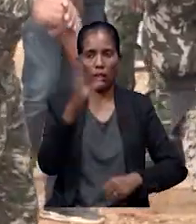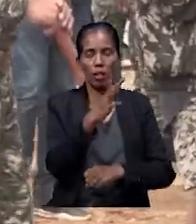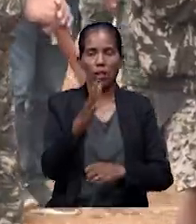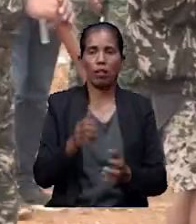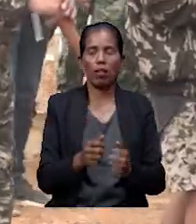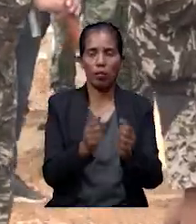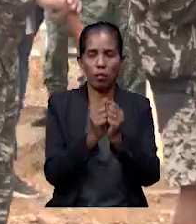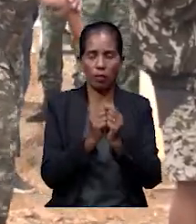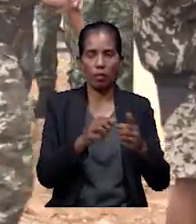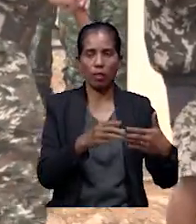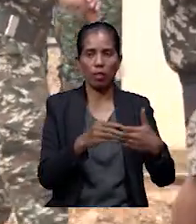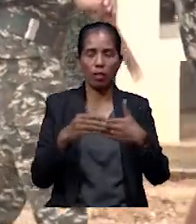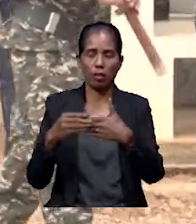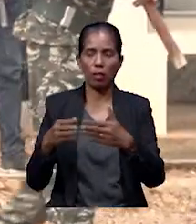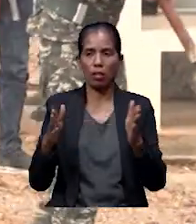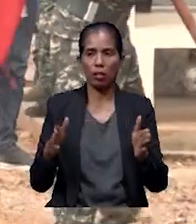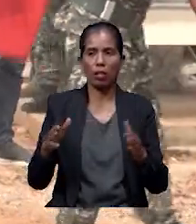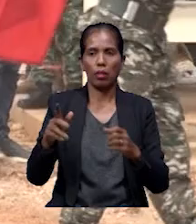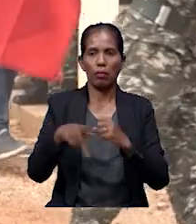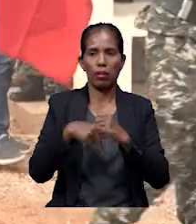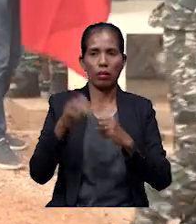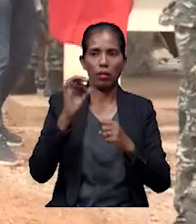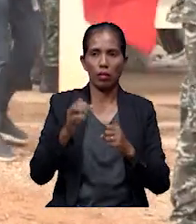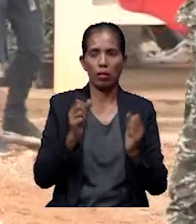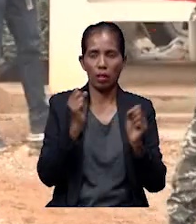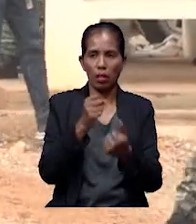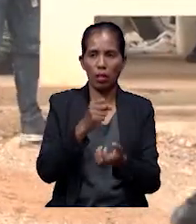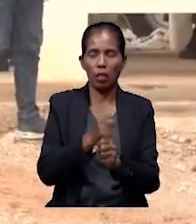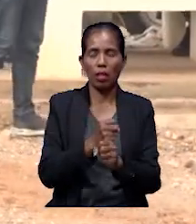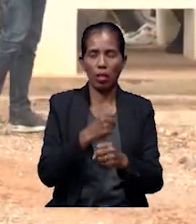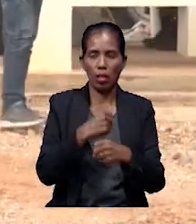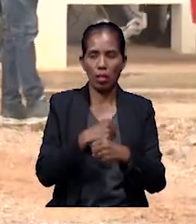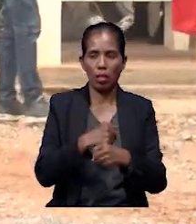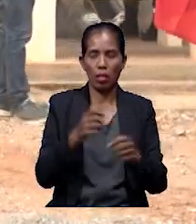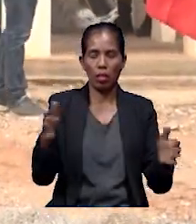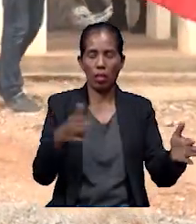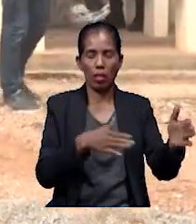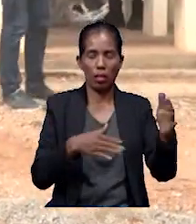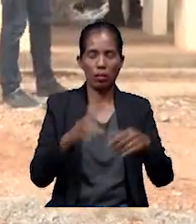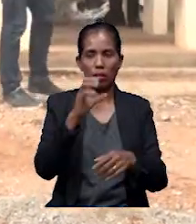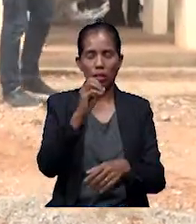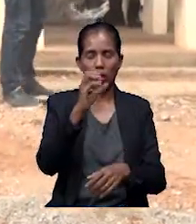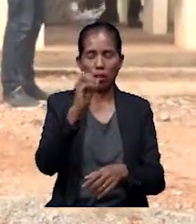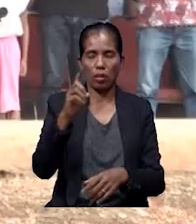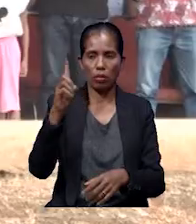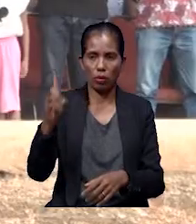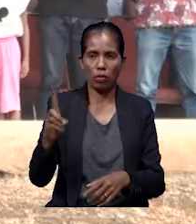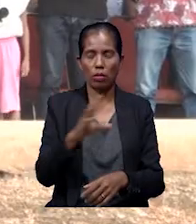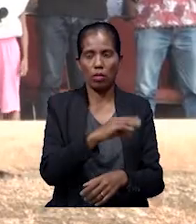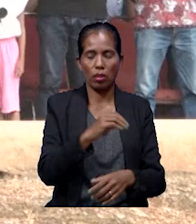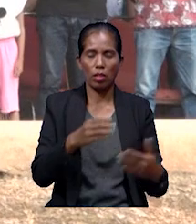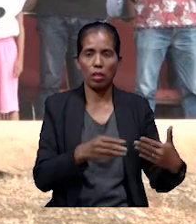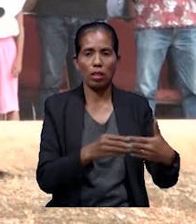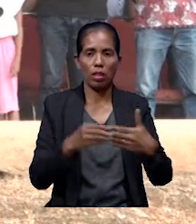saudoso Hamutuk, o líder Frente Armada Sira, a reorganização resistência de Resente Halibur 001, organiza no